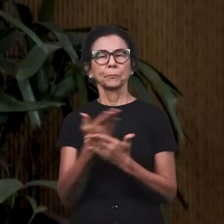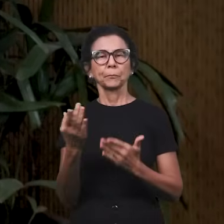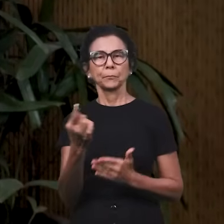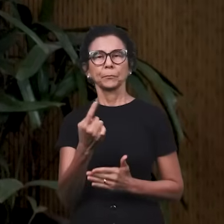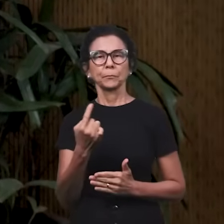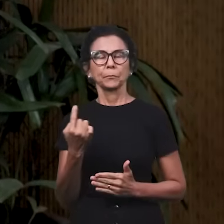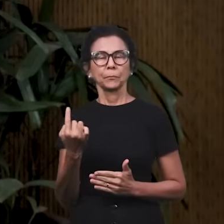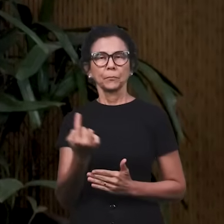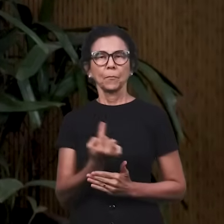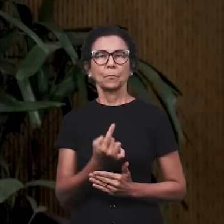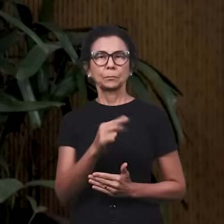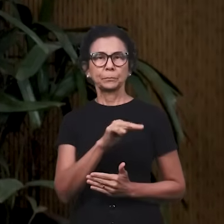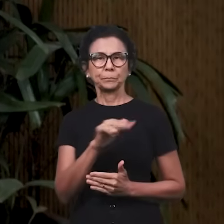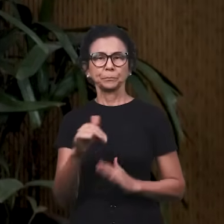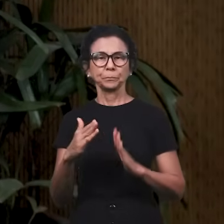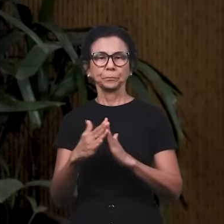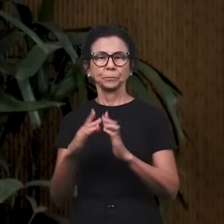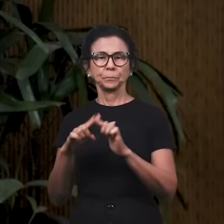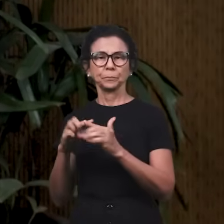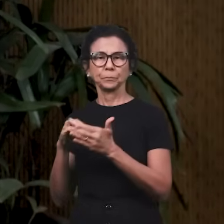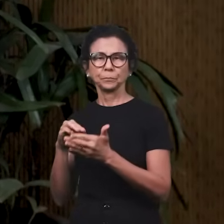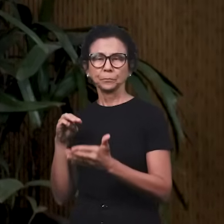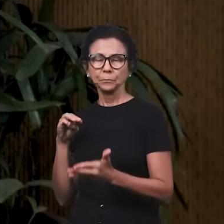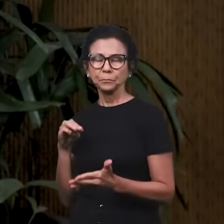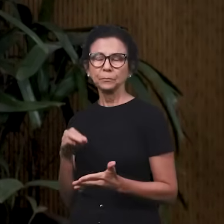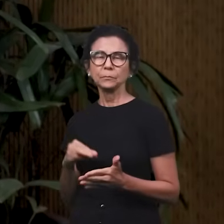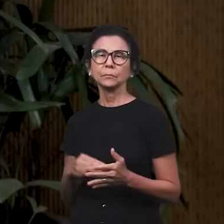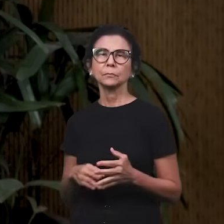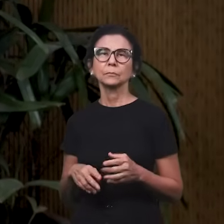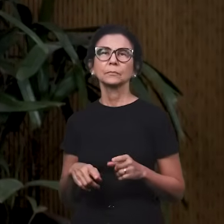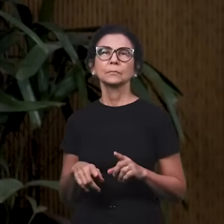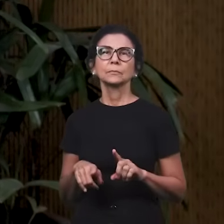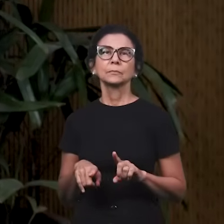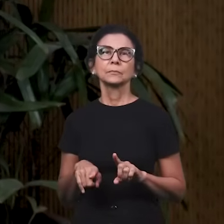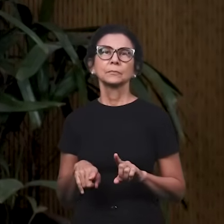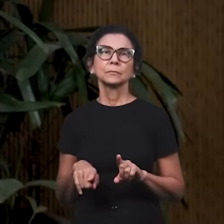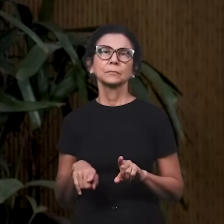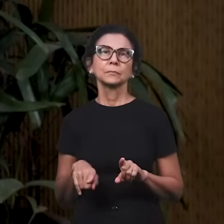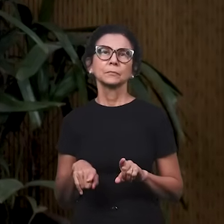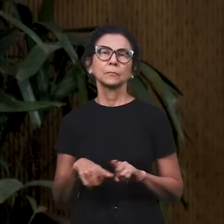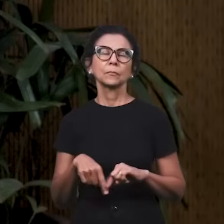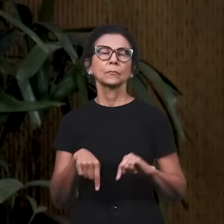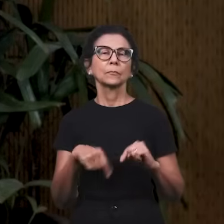nossos irmãos da Igreja Cristã Maranata, do programa